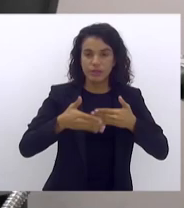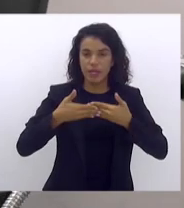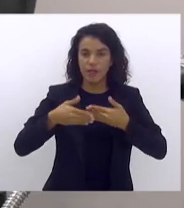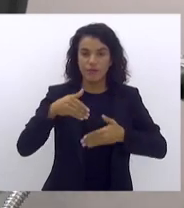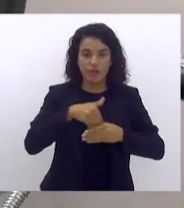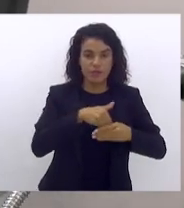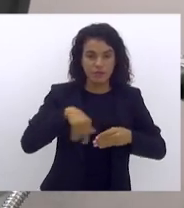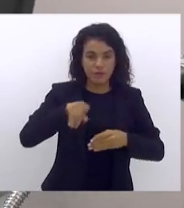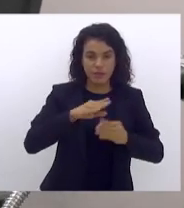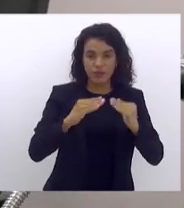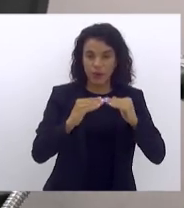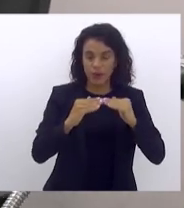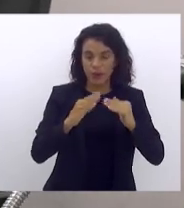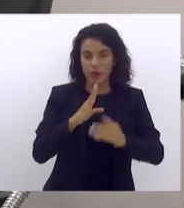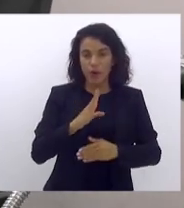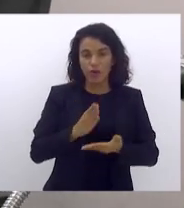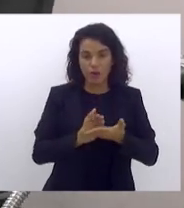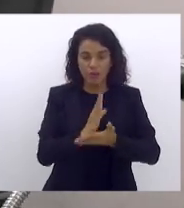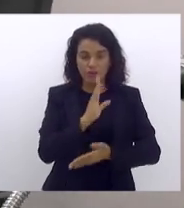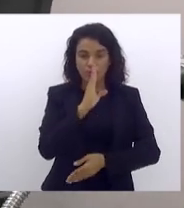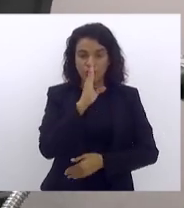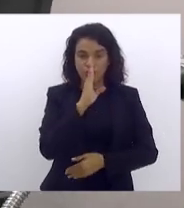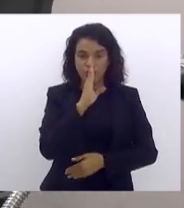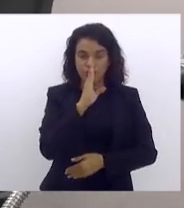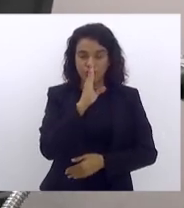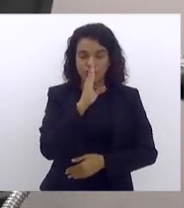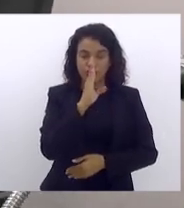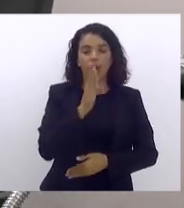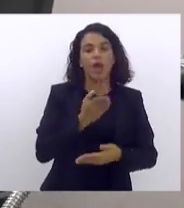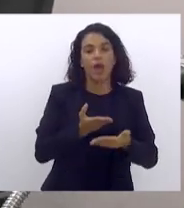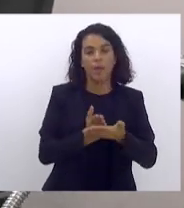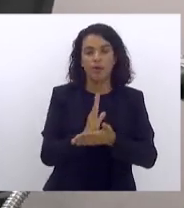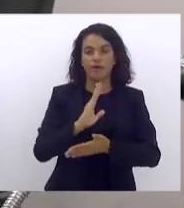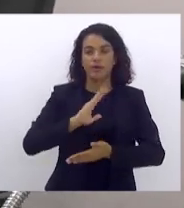Em votação, o parecer retificado pela relatora.